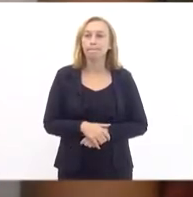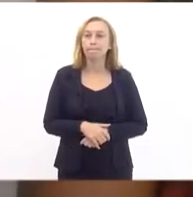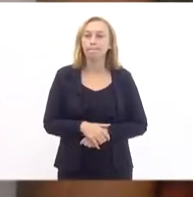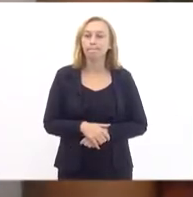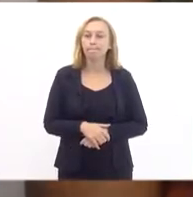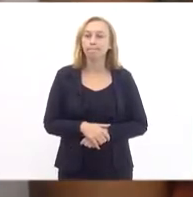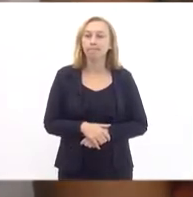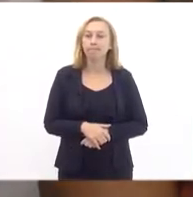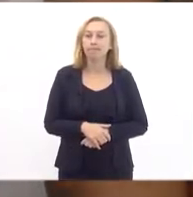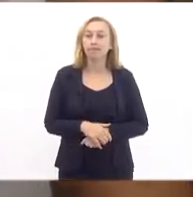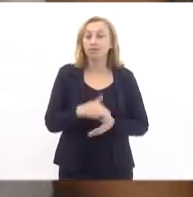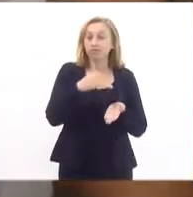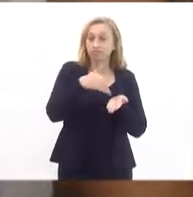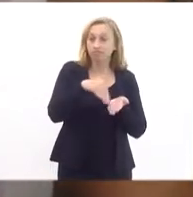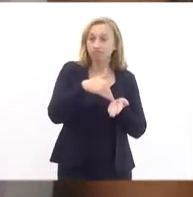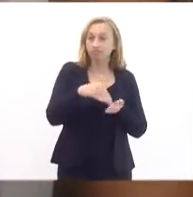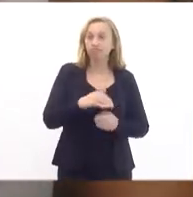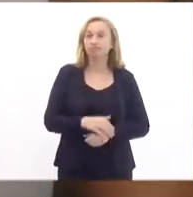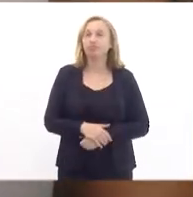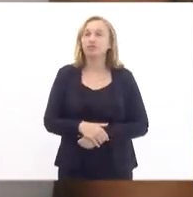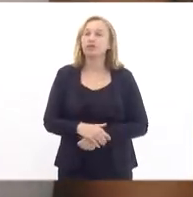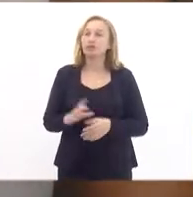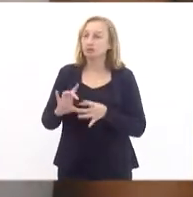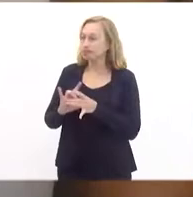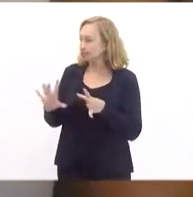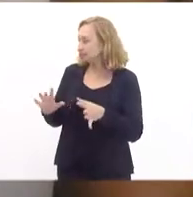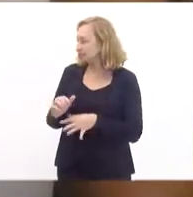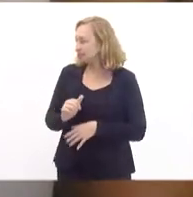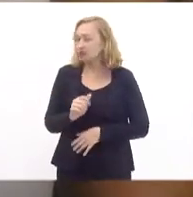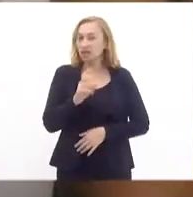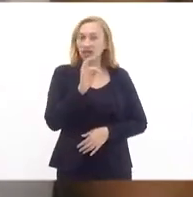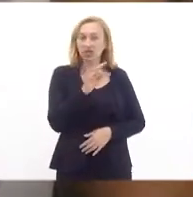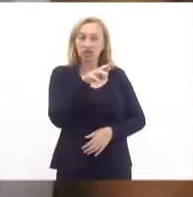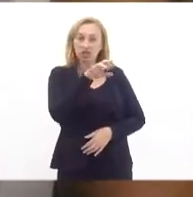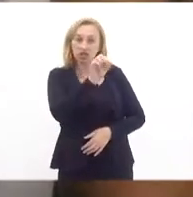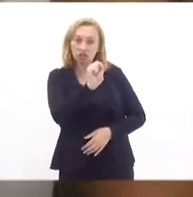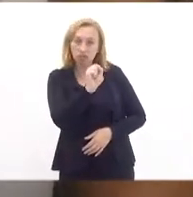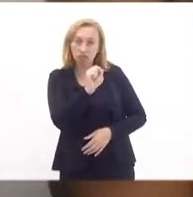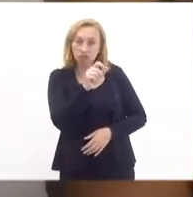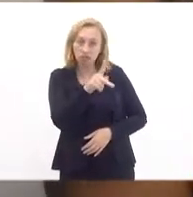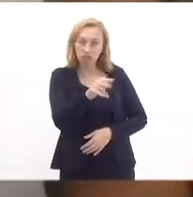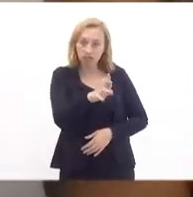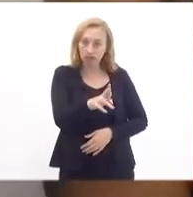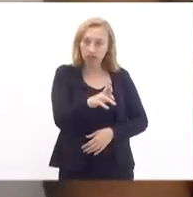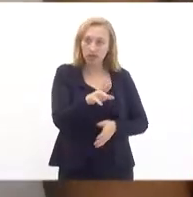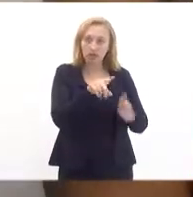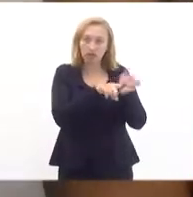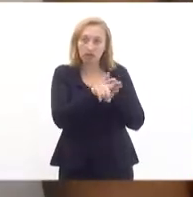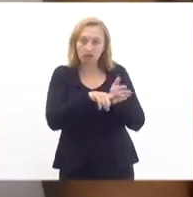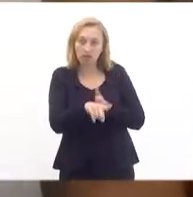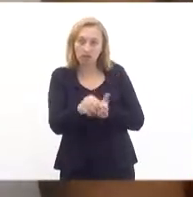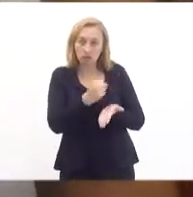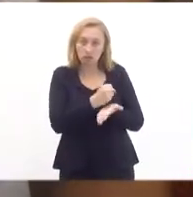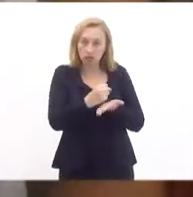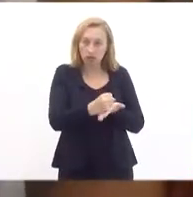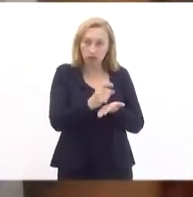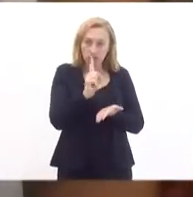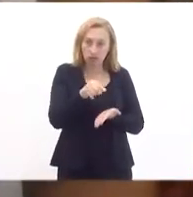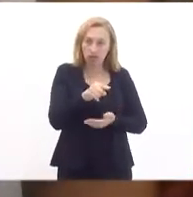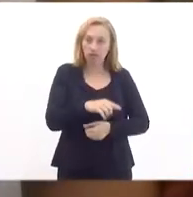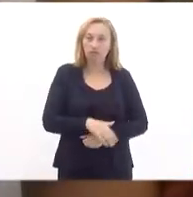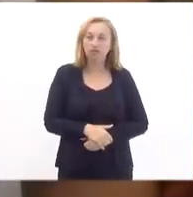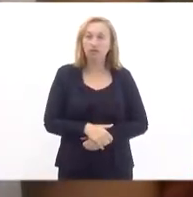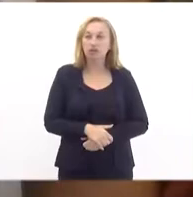Houve anuência da secretaria e houve autorização por parte da AGTRANSP enquanto ente que fiscaliza o contrato, né? O cumprimento do